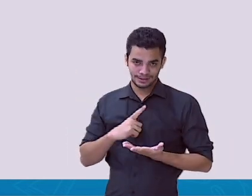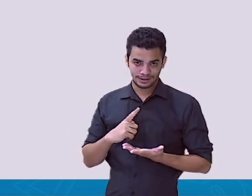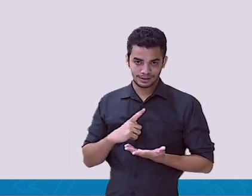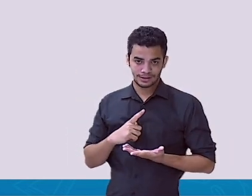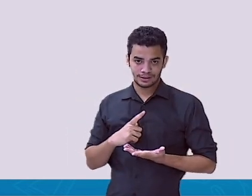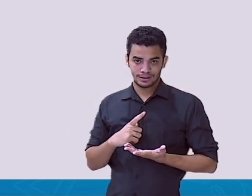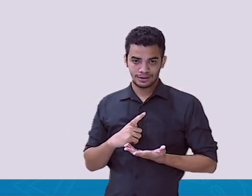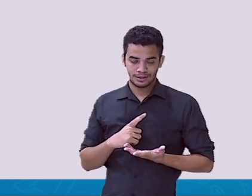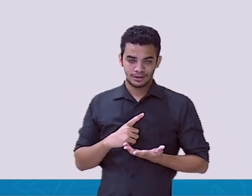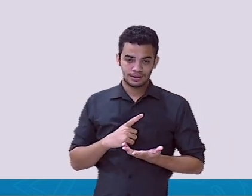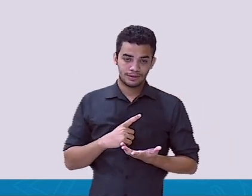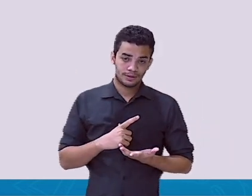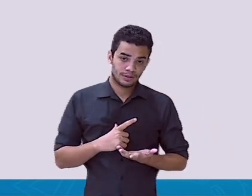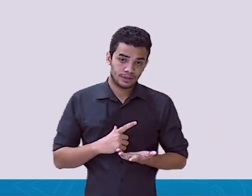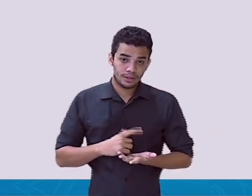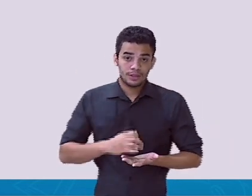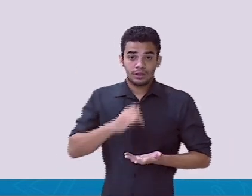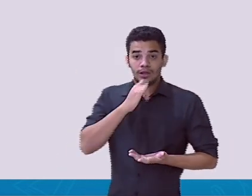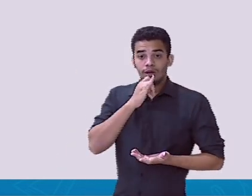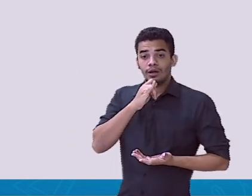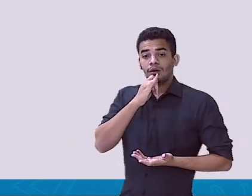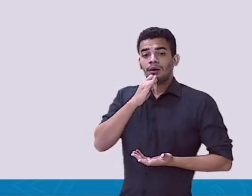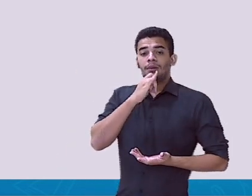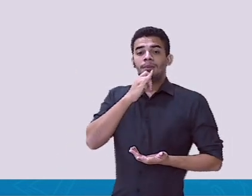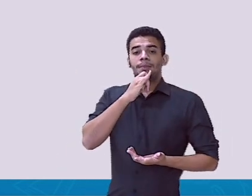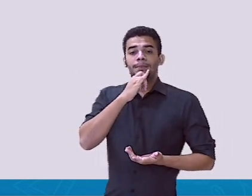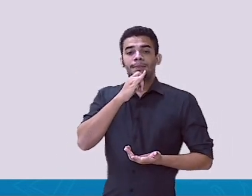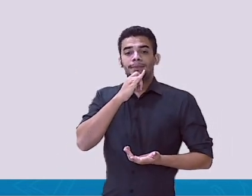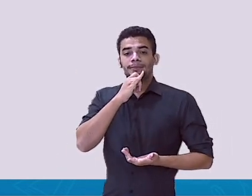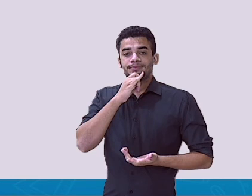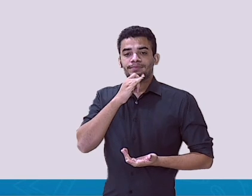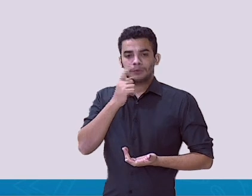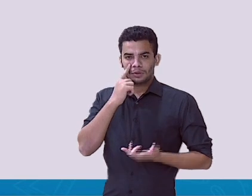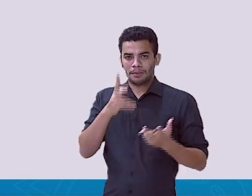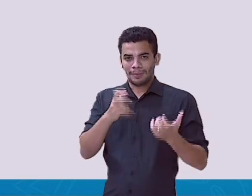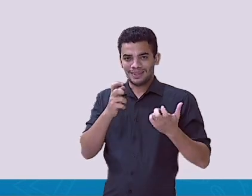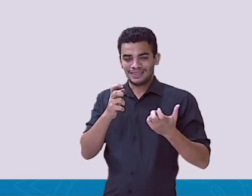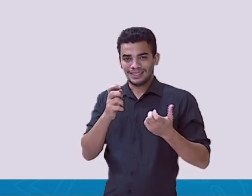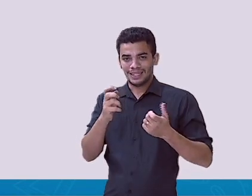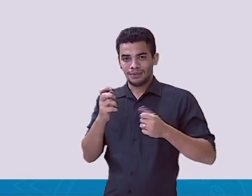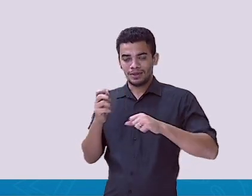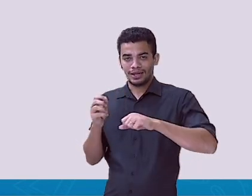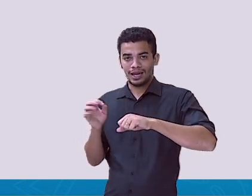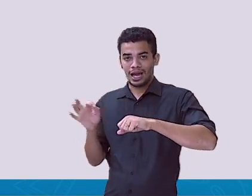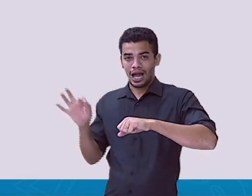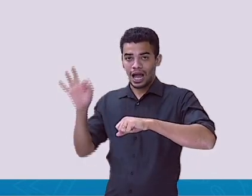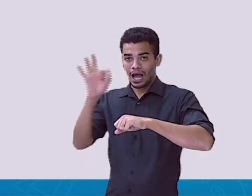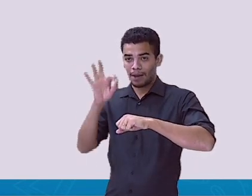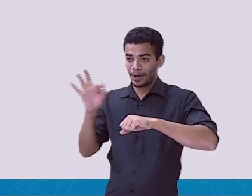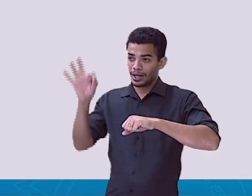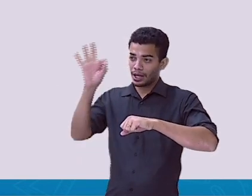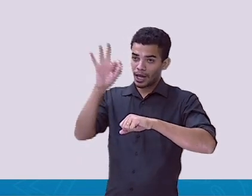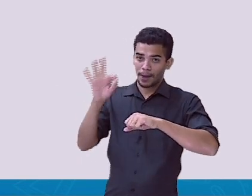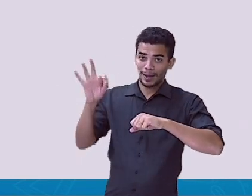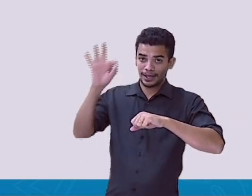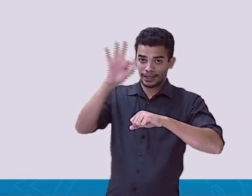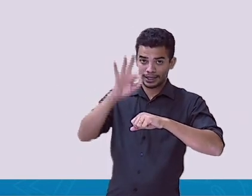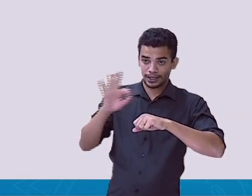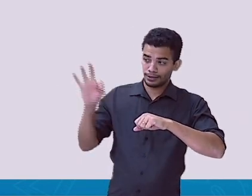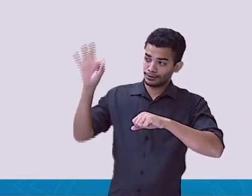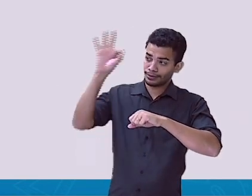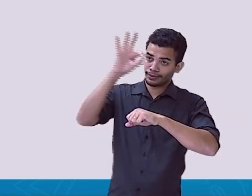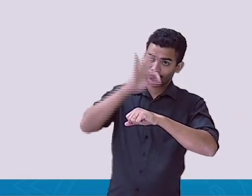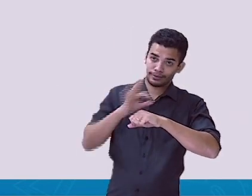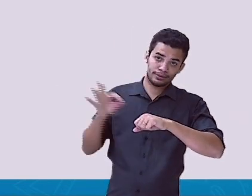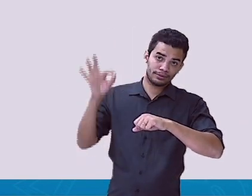temos 2 pares de asas, né? Os grupos de patas anterior e posterior. Então, nós temos, ó, um par